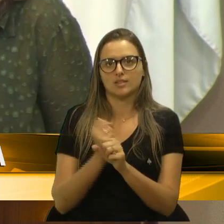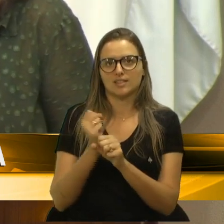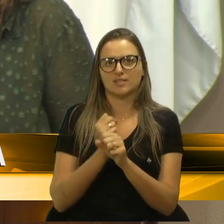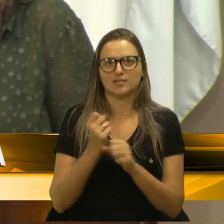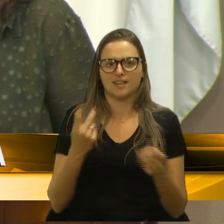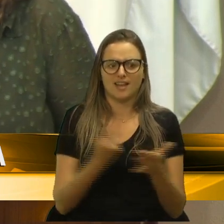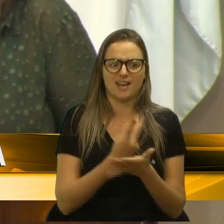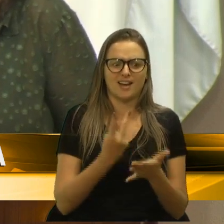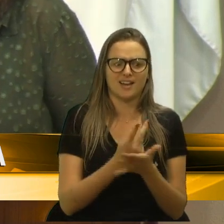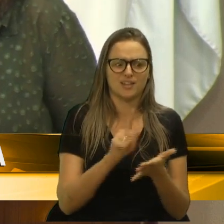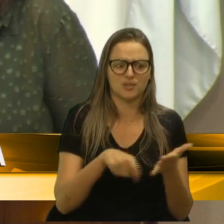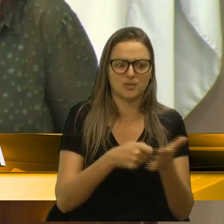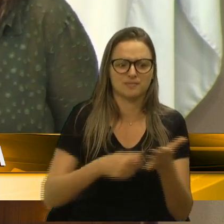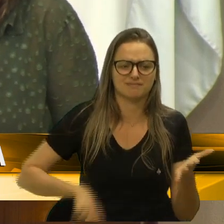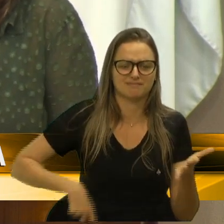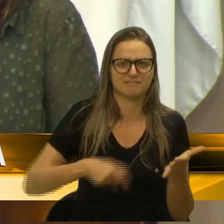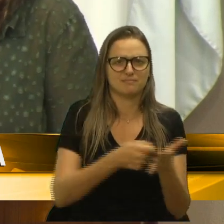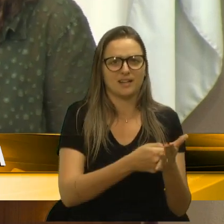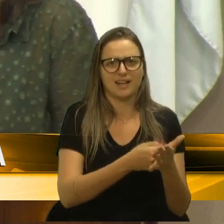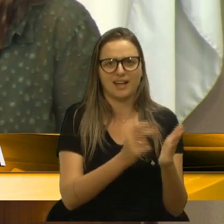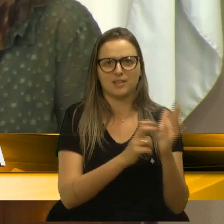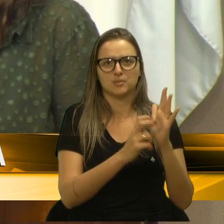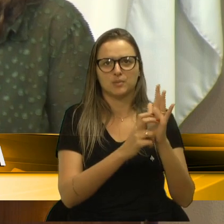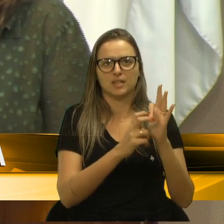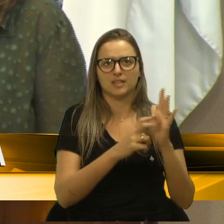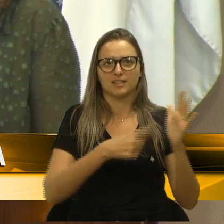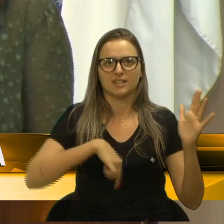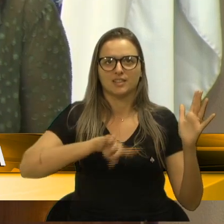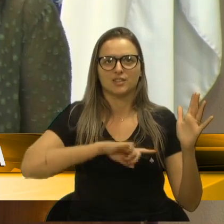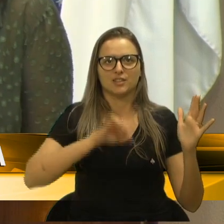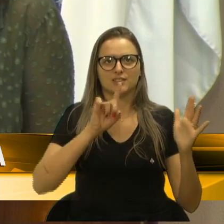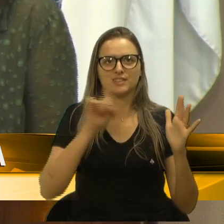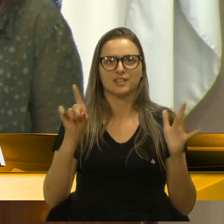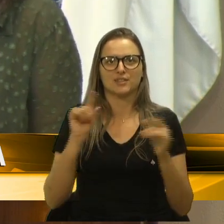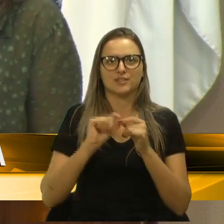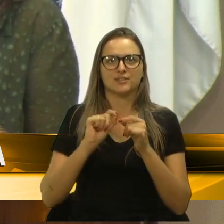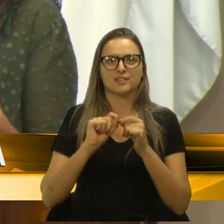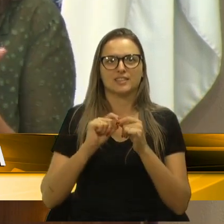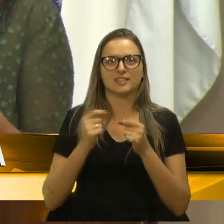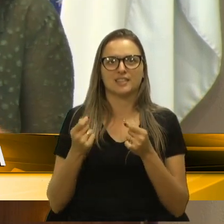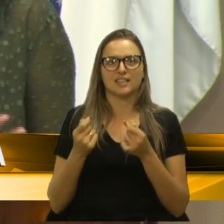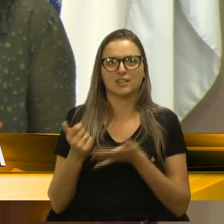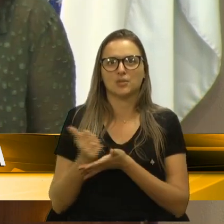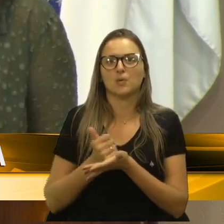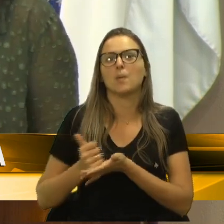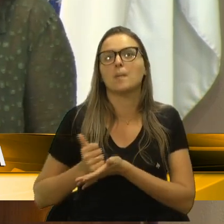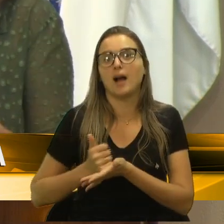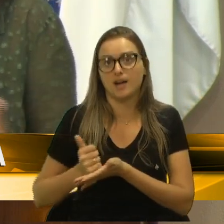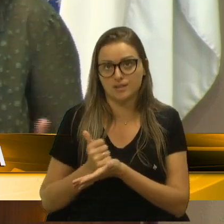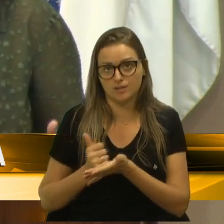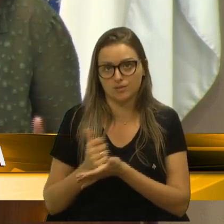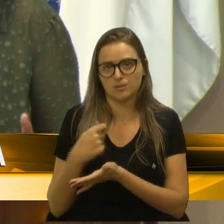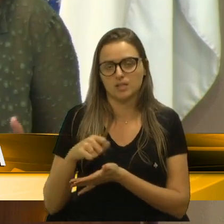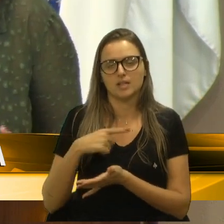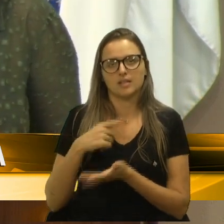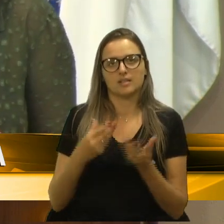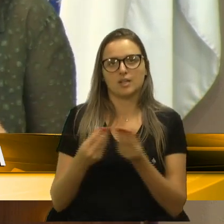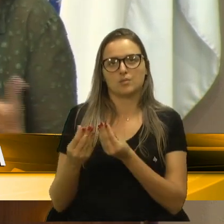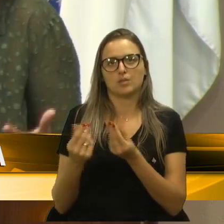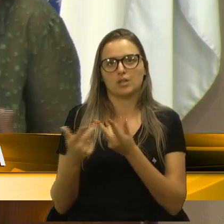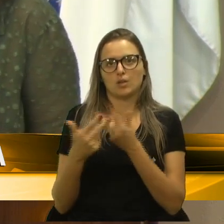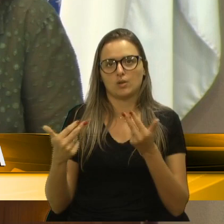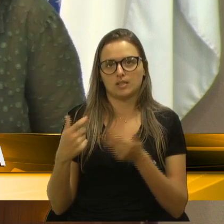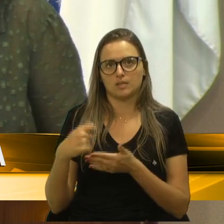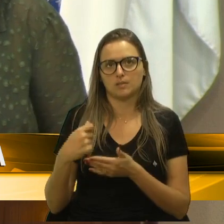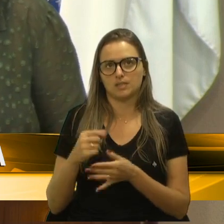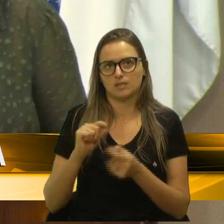errando conta para depósito, nossa, então a gente não está fazendo o ABC, né? Tem muita coisa para fazer. Então,